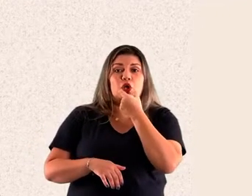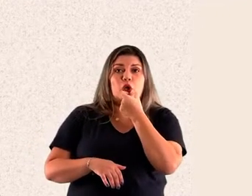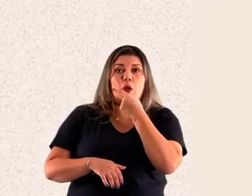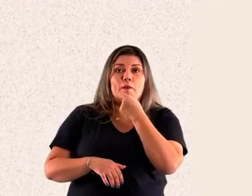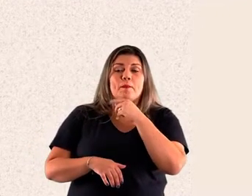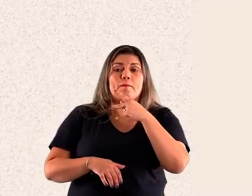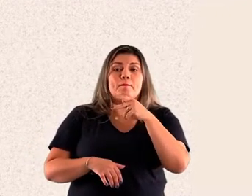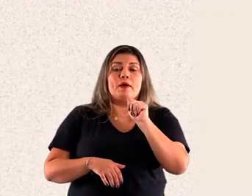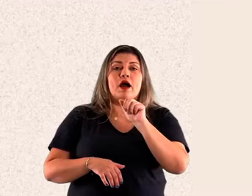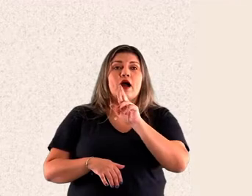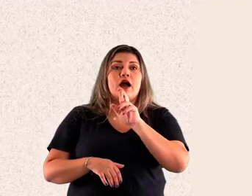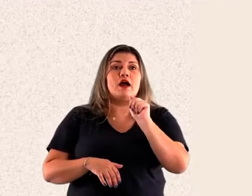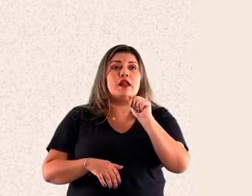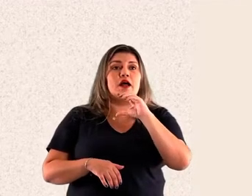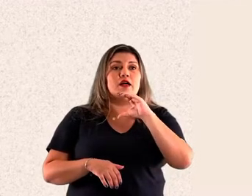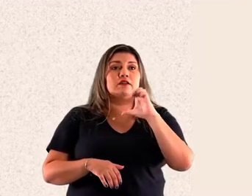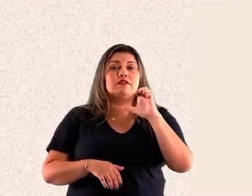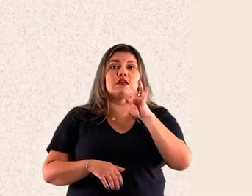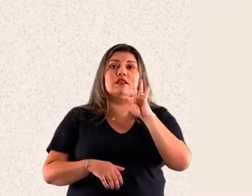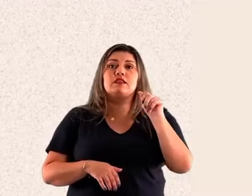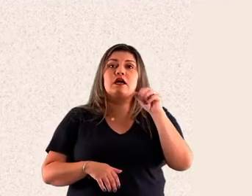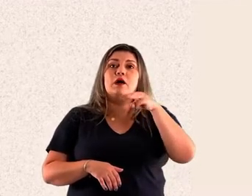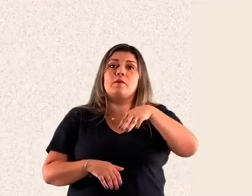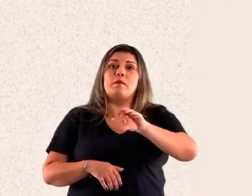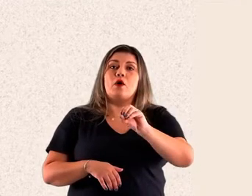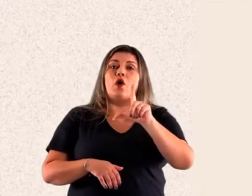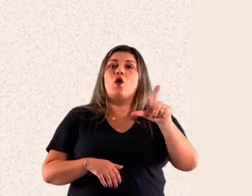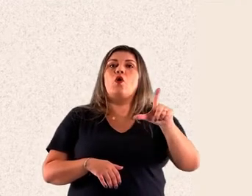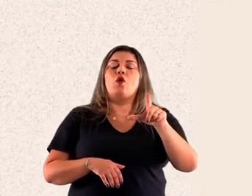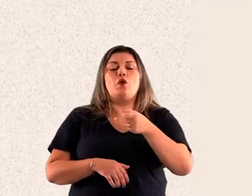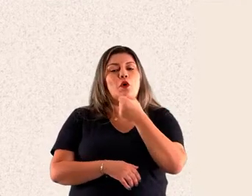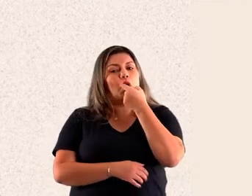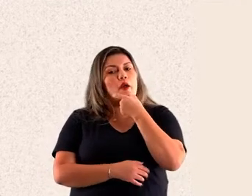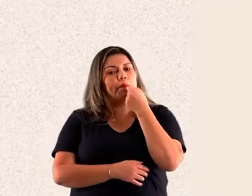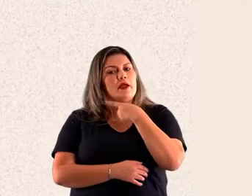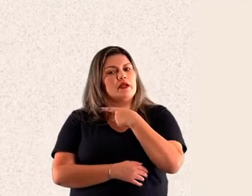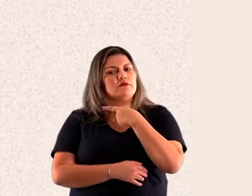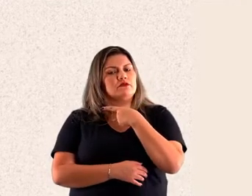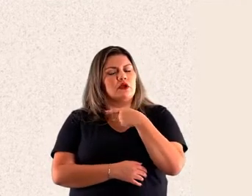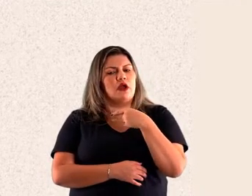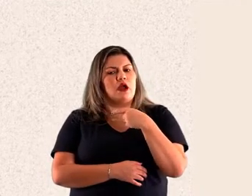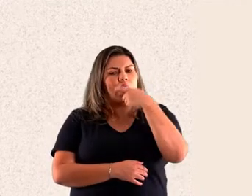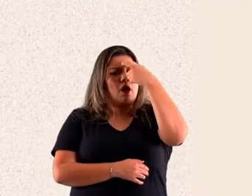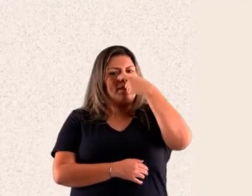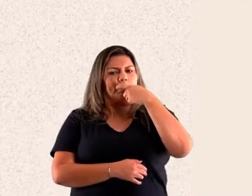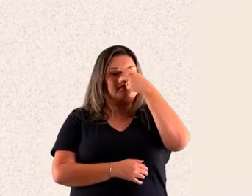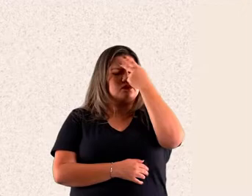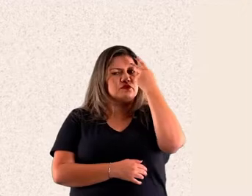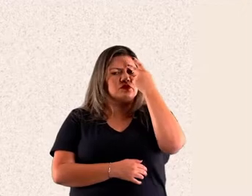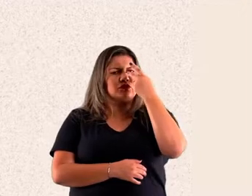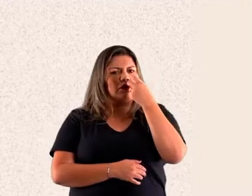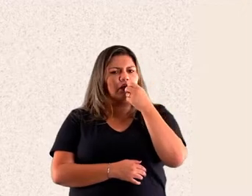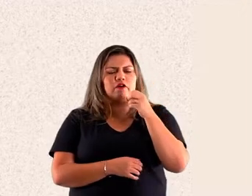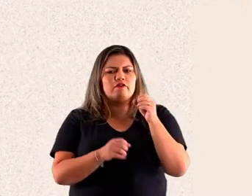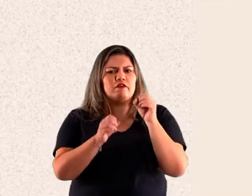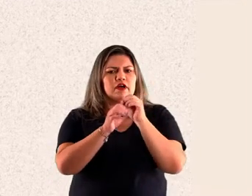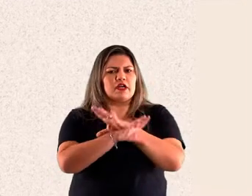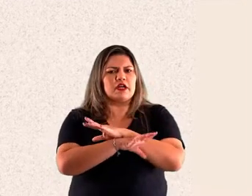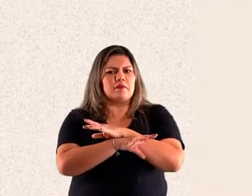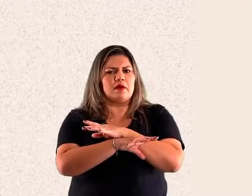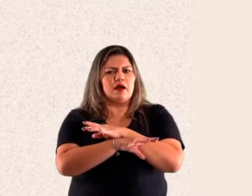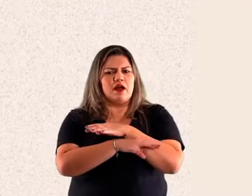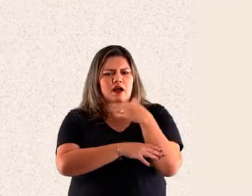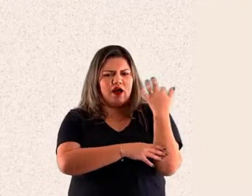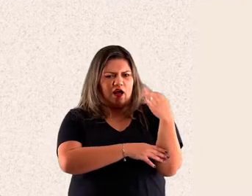sistema se a gente tem um analgésico a pessoa vai sentir menos dor social e eles fizeram